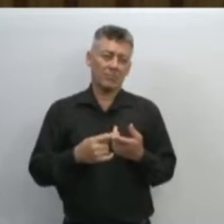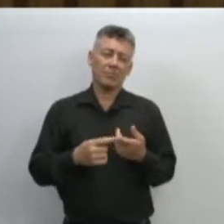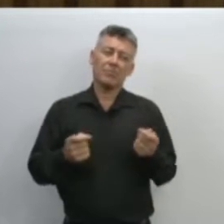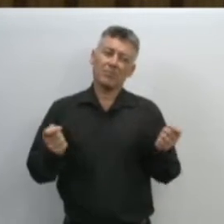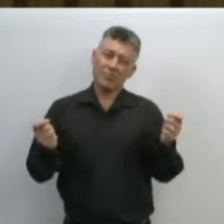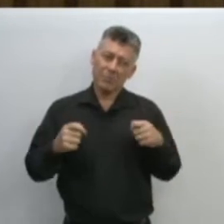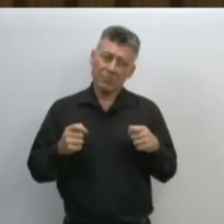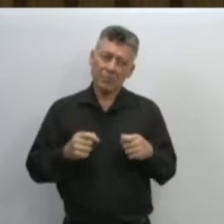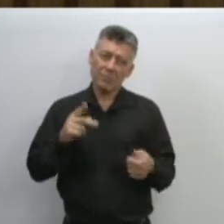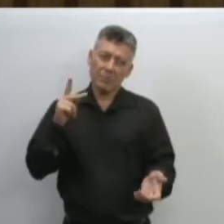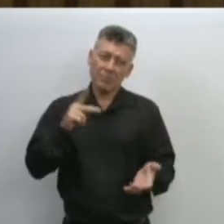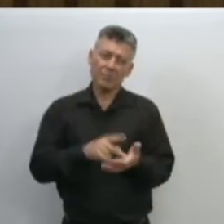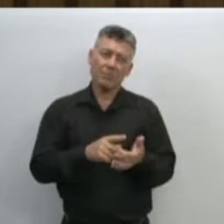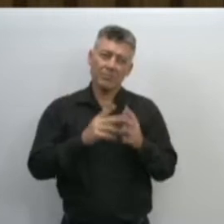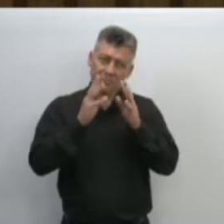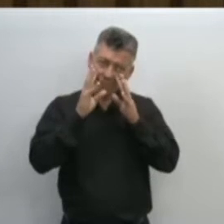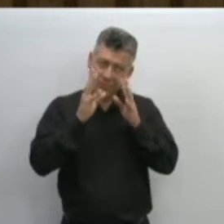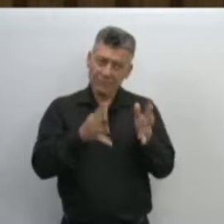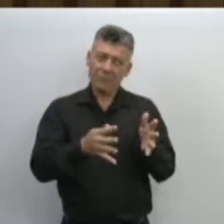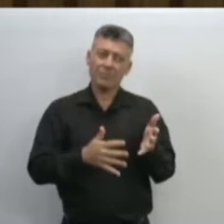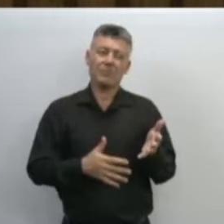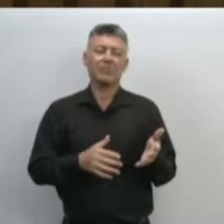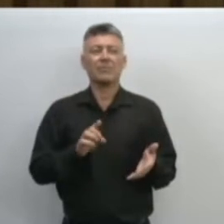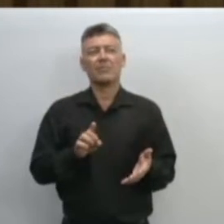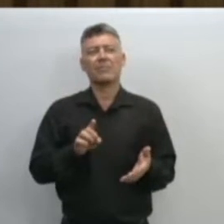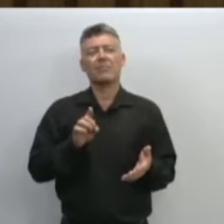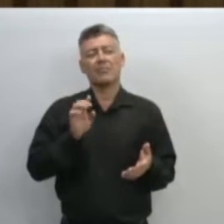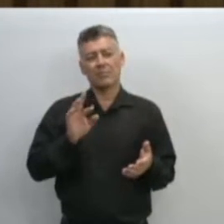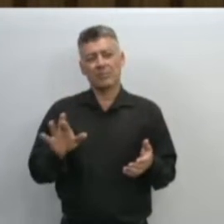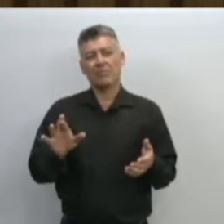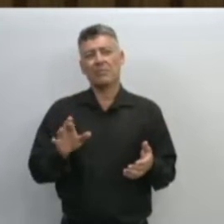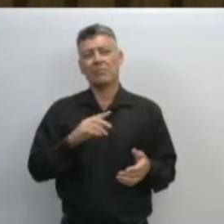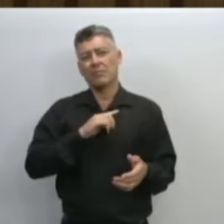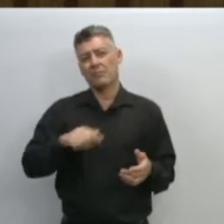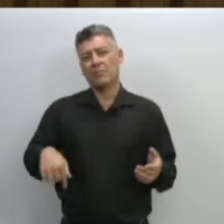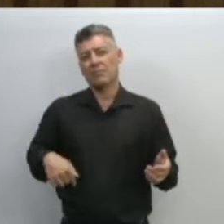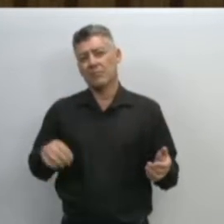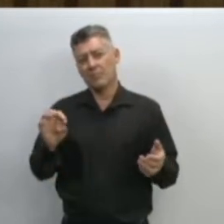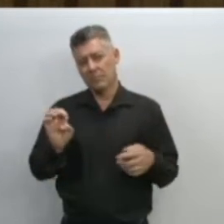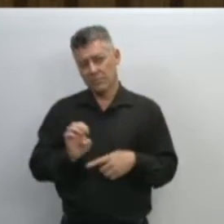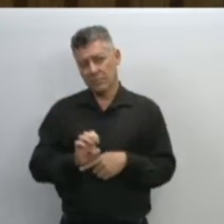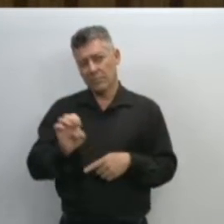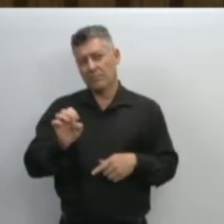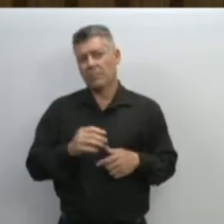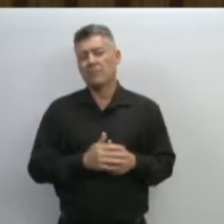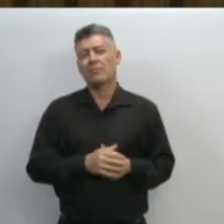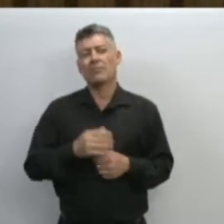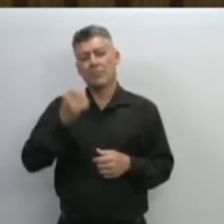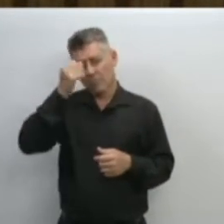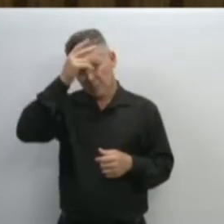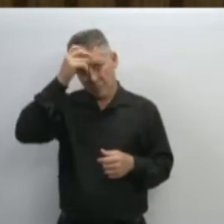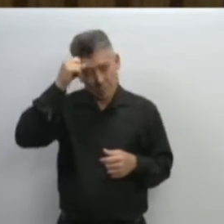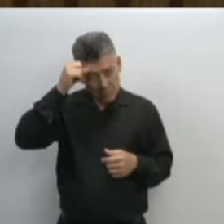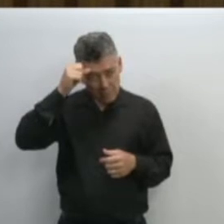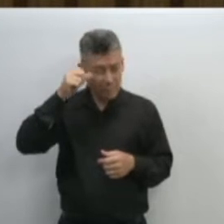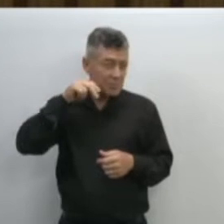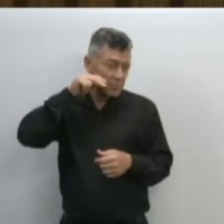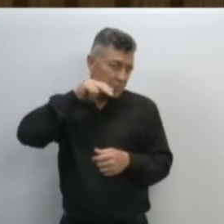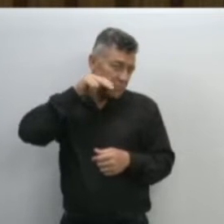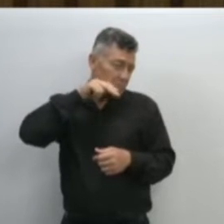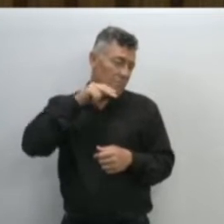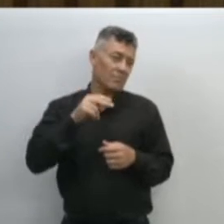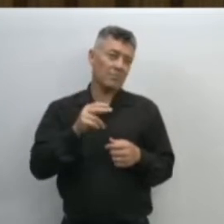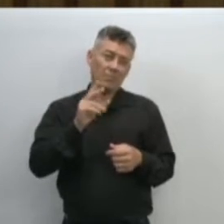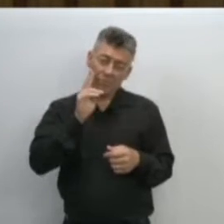merece uma atenção por parte do DR, por parte do Governo do Estado, por parte da Prefeitura Municipal de Natal, para